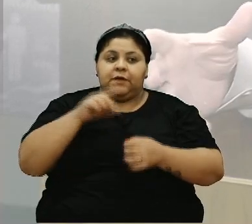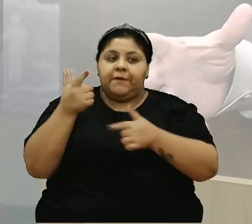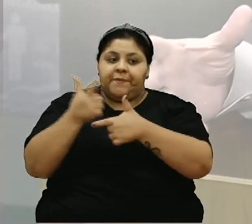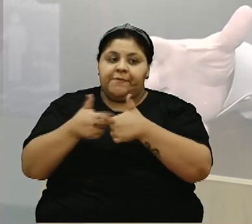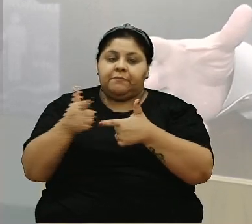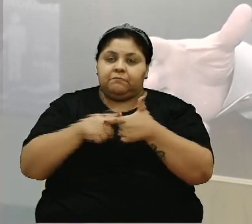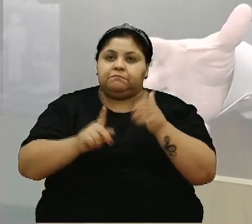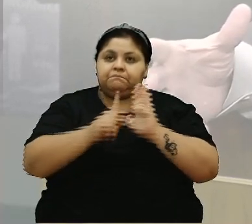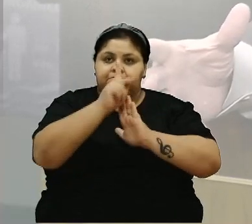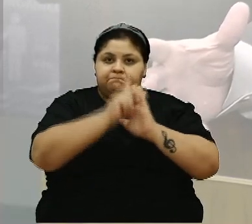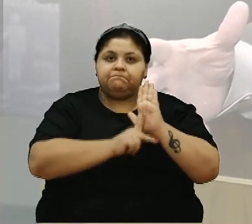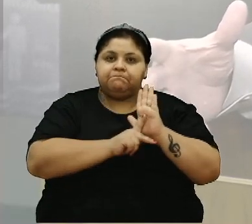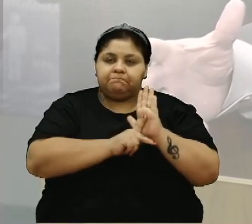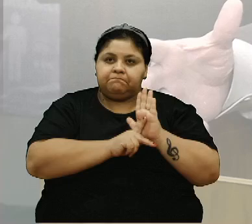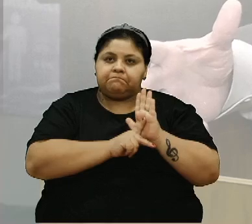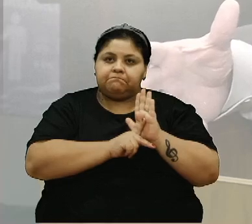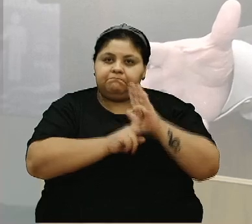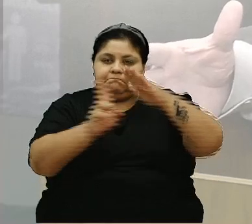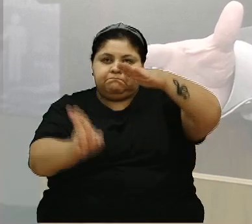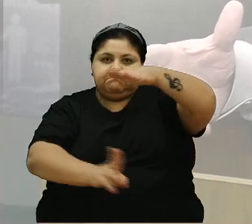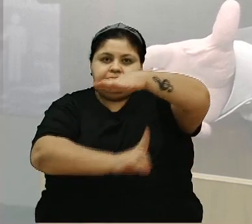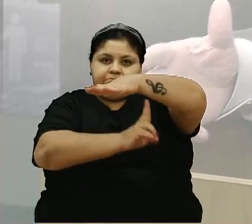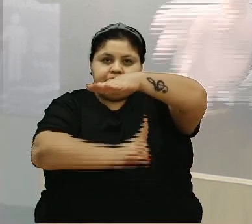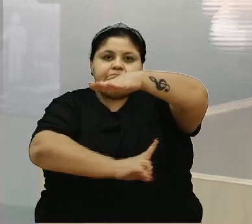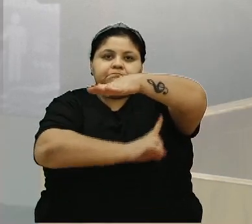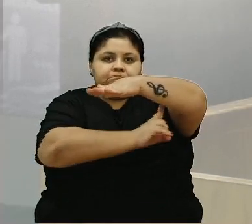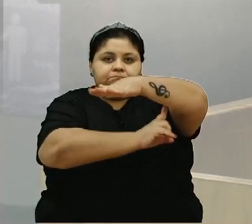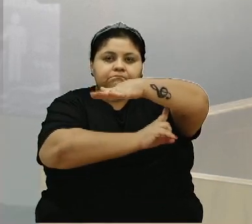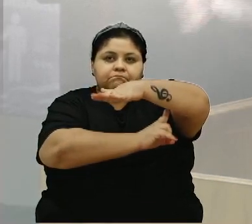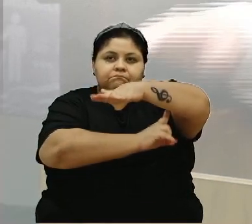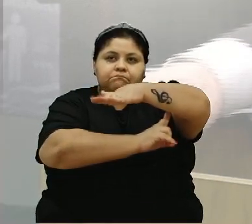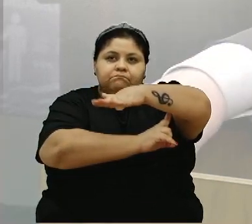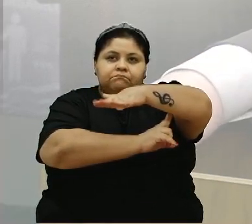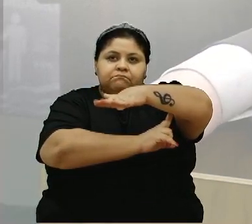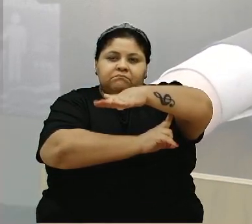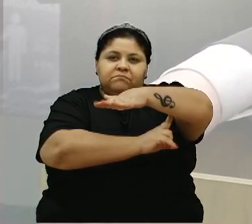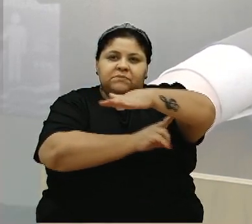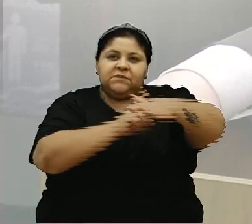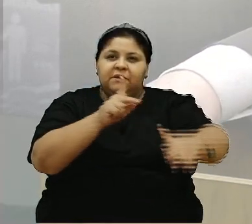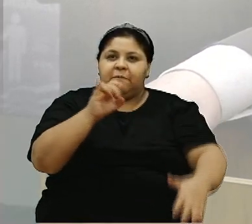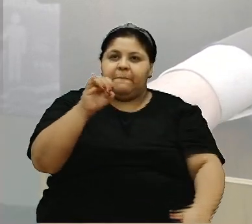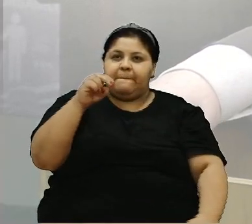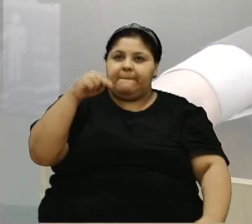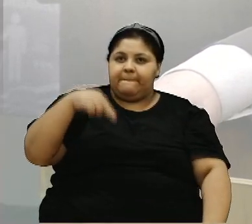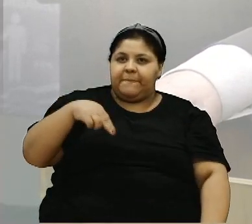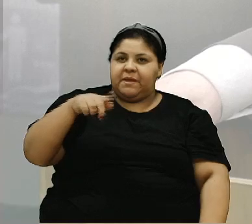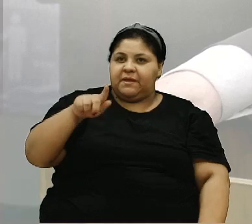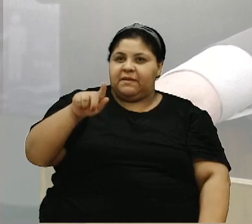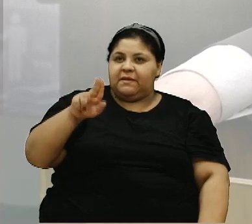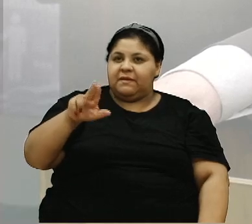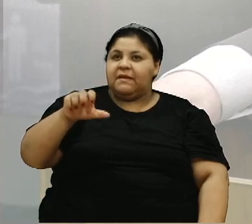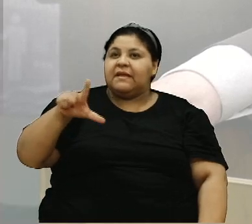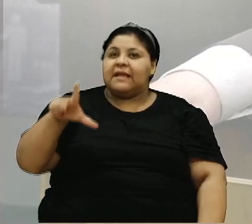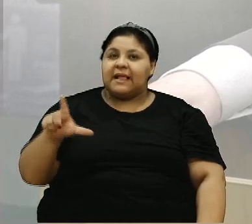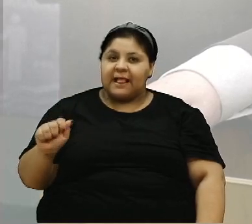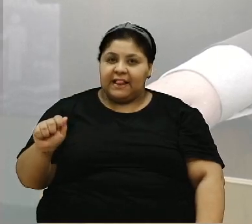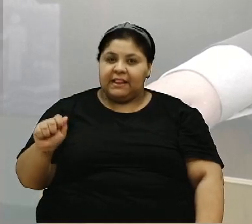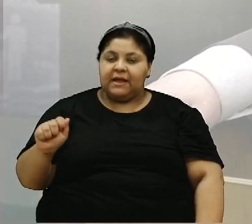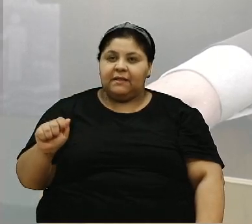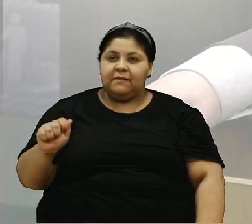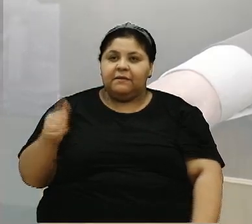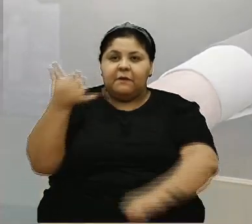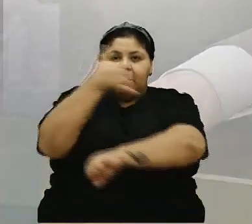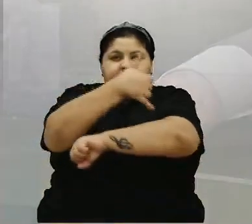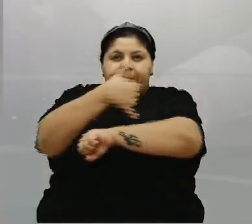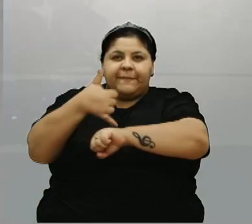base da ponte, né? Isso ali é uma pinguela, em São Paulo se chama pinguela, que é para passar por